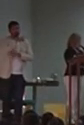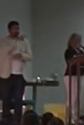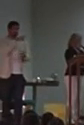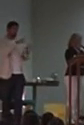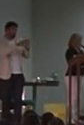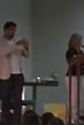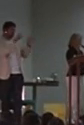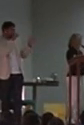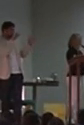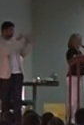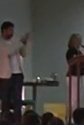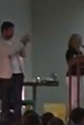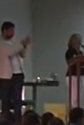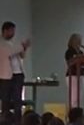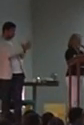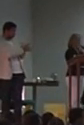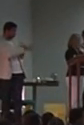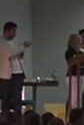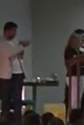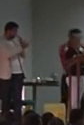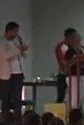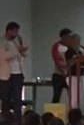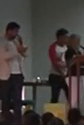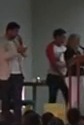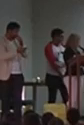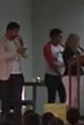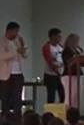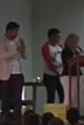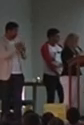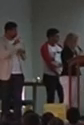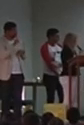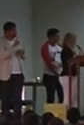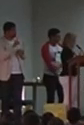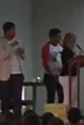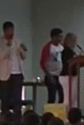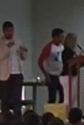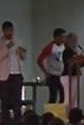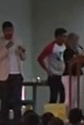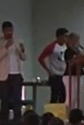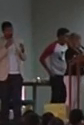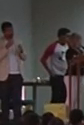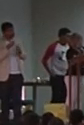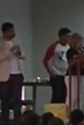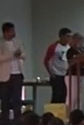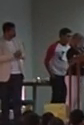escolhe o candidato a responder, que neste caso,